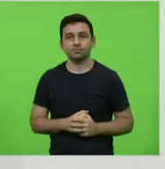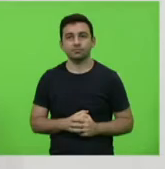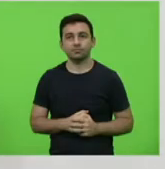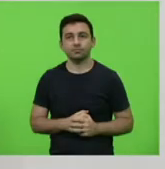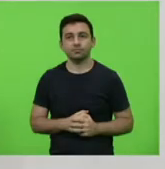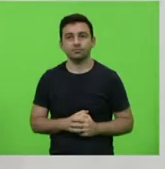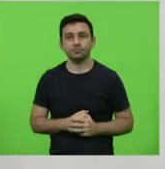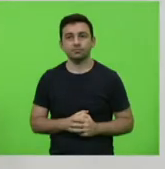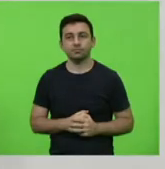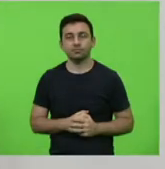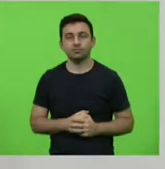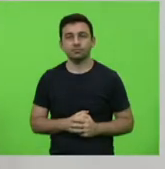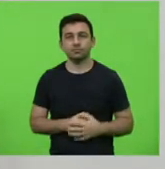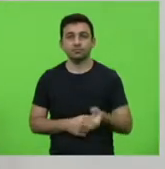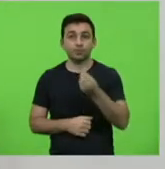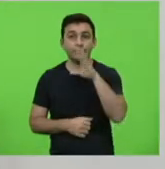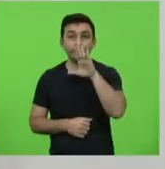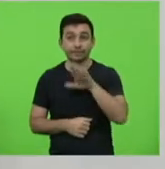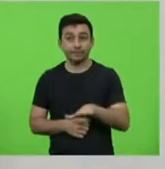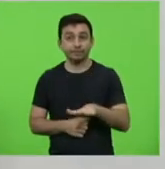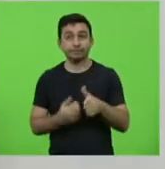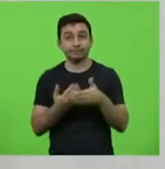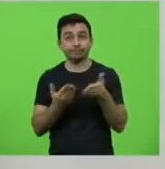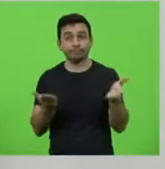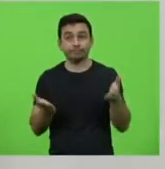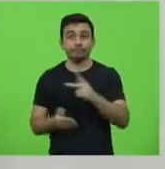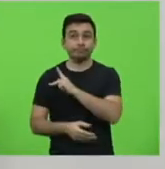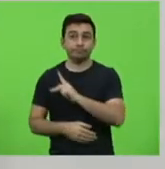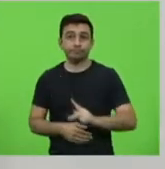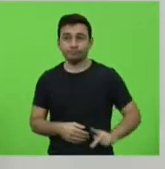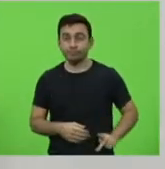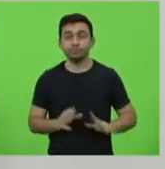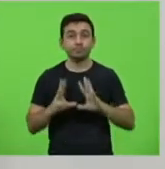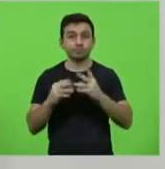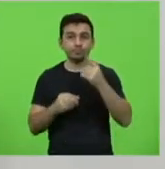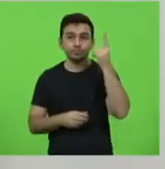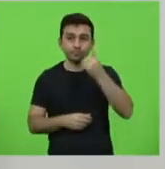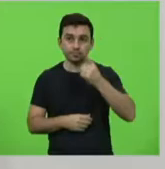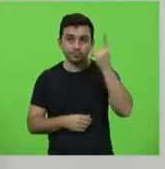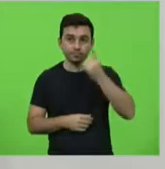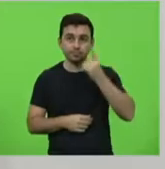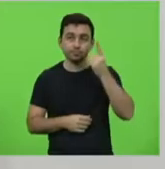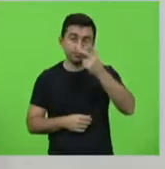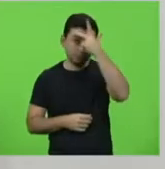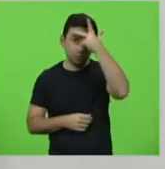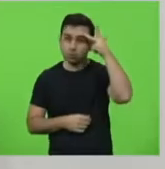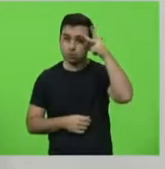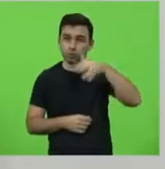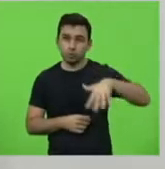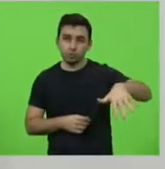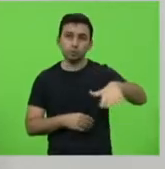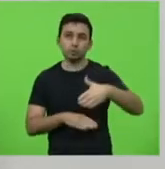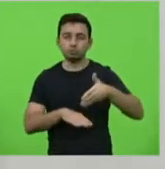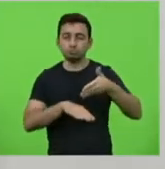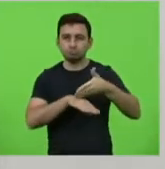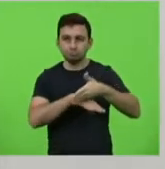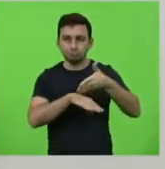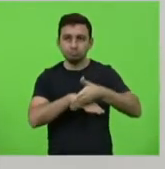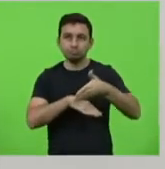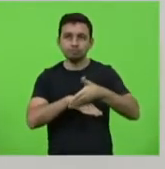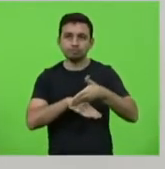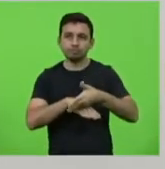Boa tarde a todos, senhor presidente, senhoras e senhores deputados, as pessoas que estão participando